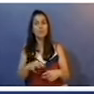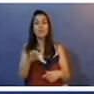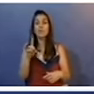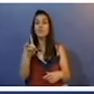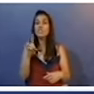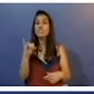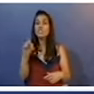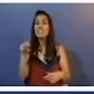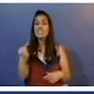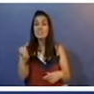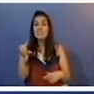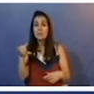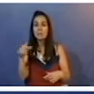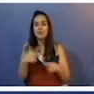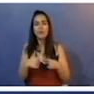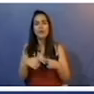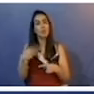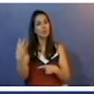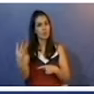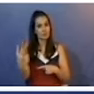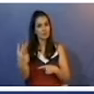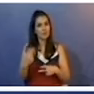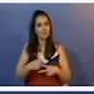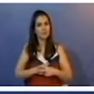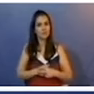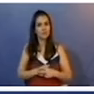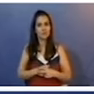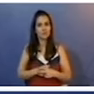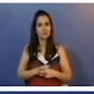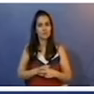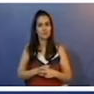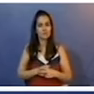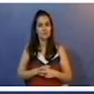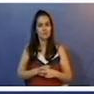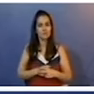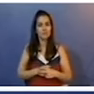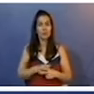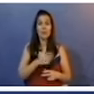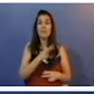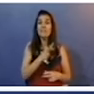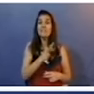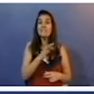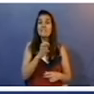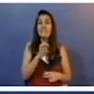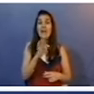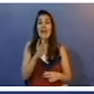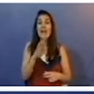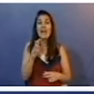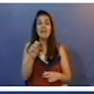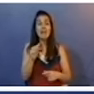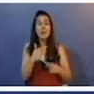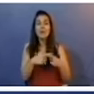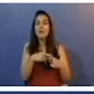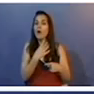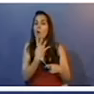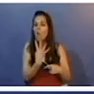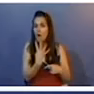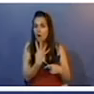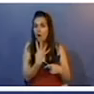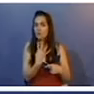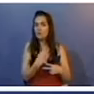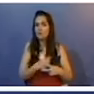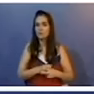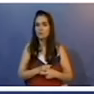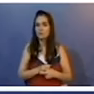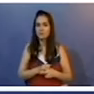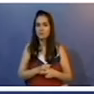outro exemplo, N2O4, 4 oxigênios, então é tetra, né, o prefixo. Então, fica tetróxido